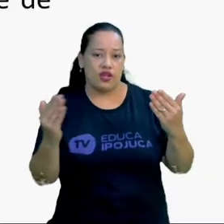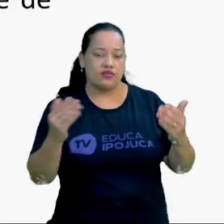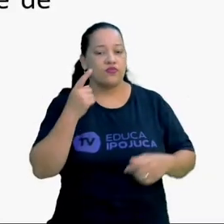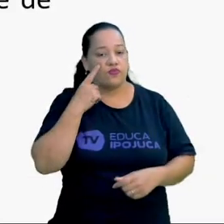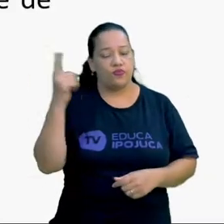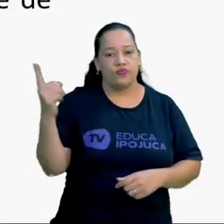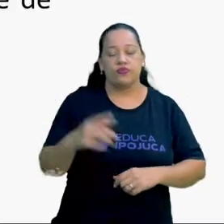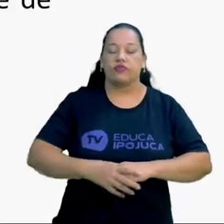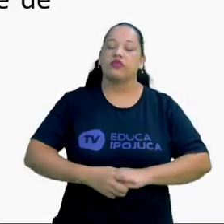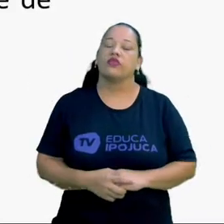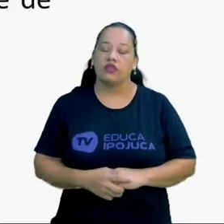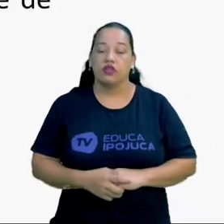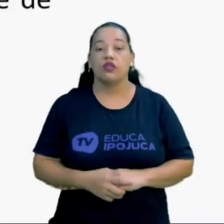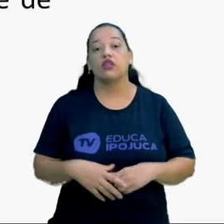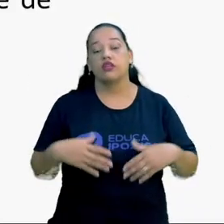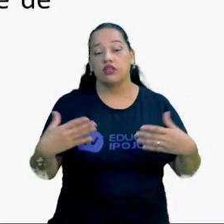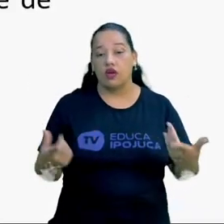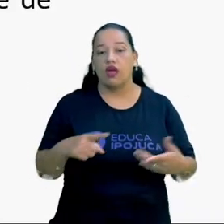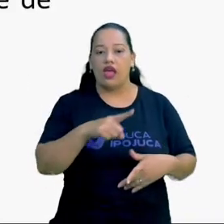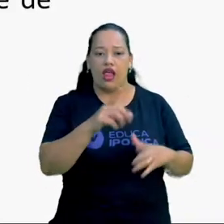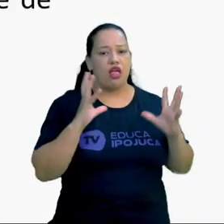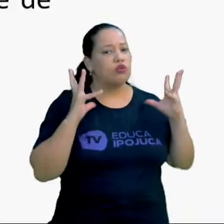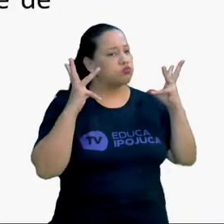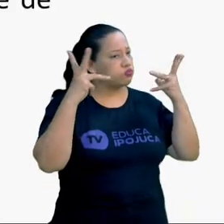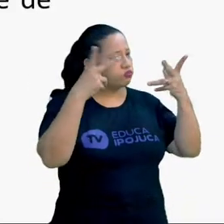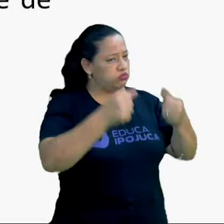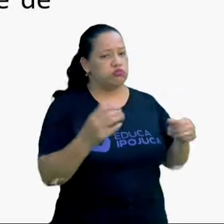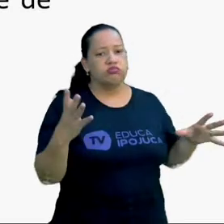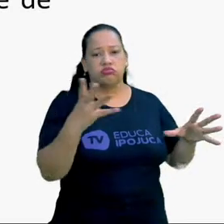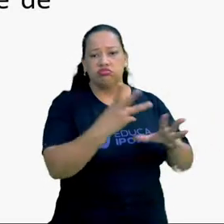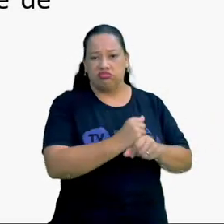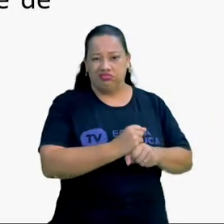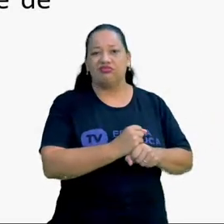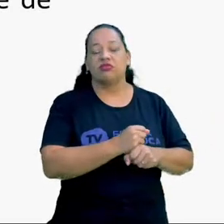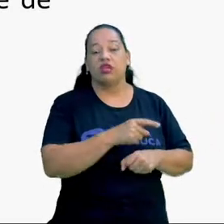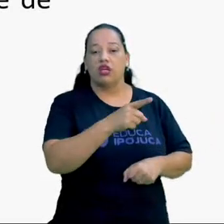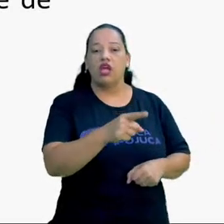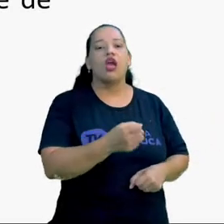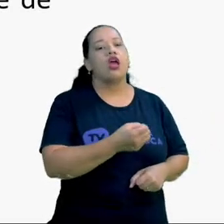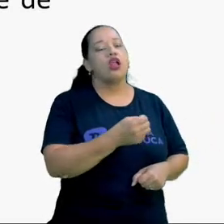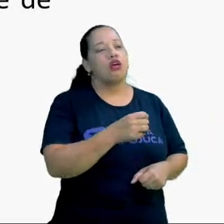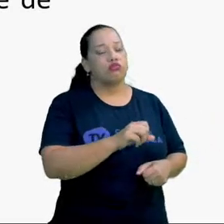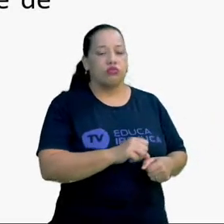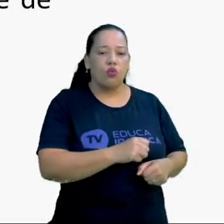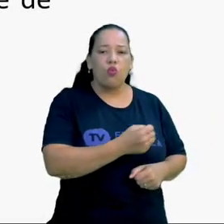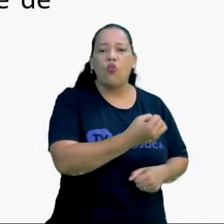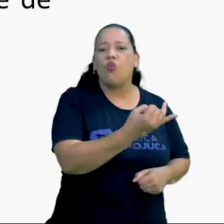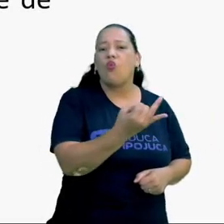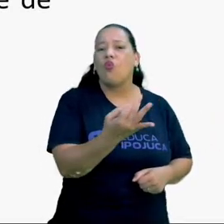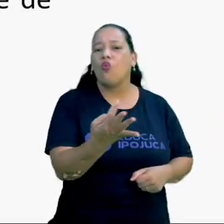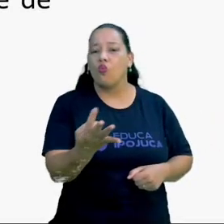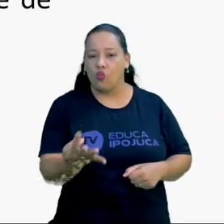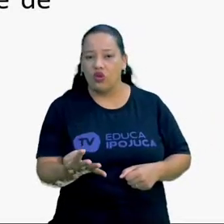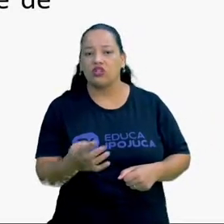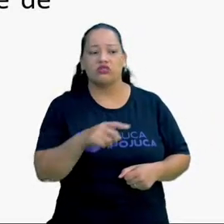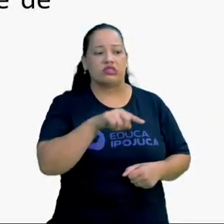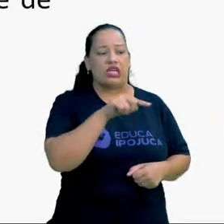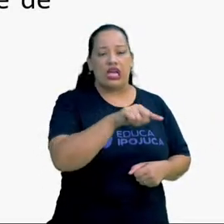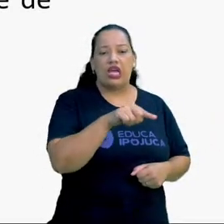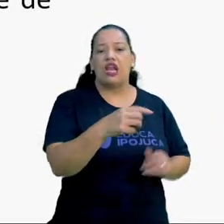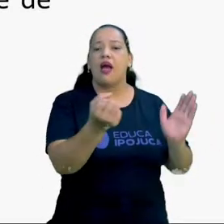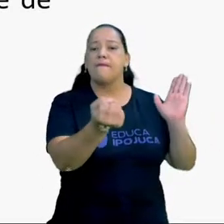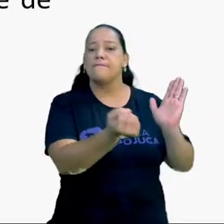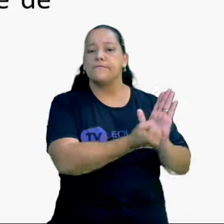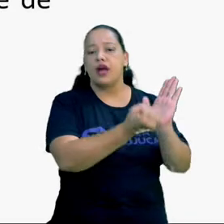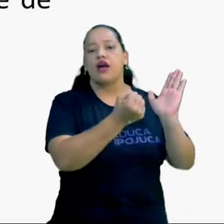aqui. Frequência absoluta, devemos colocar a quantidade de vezes em que cada moto ou que cada marca